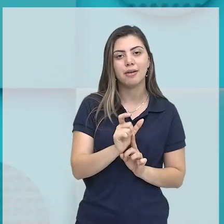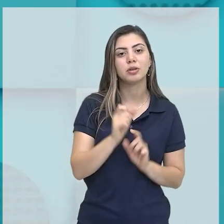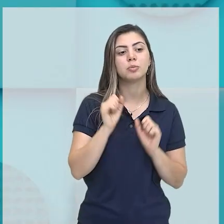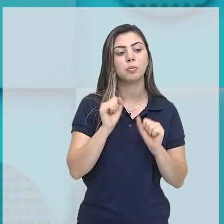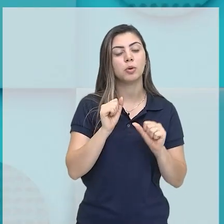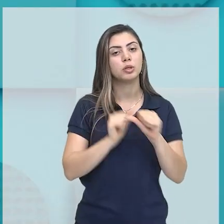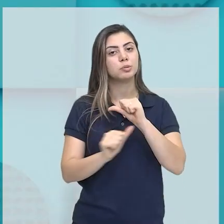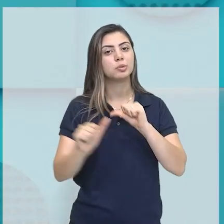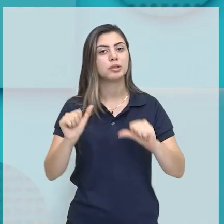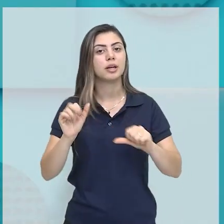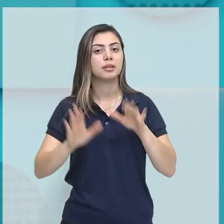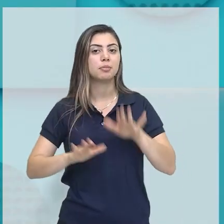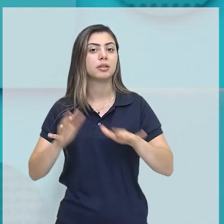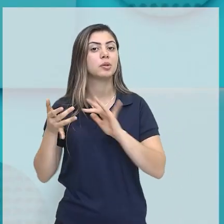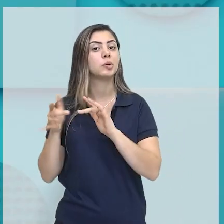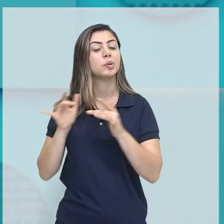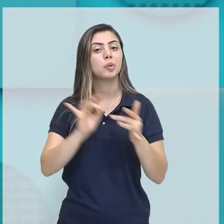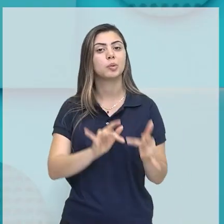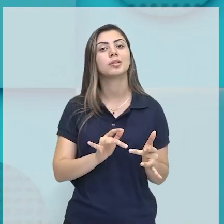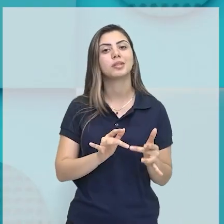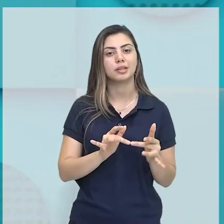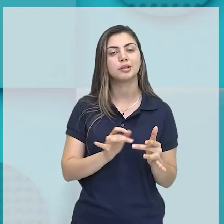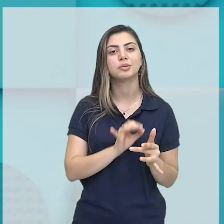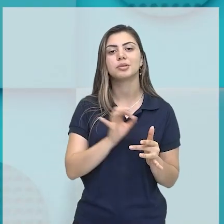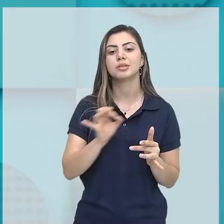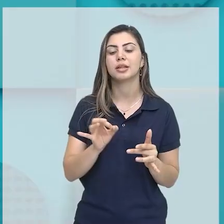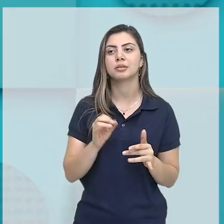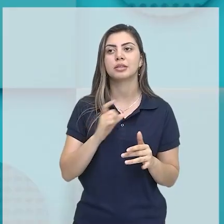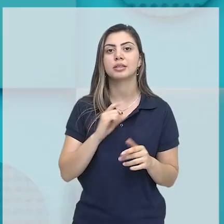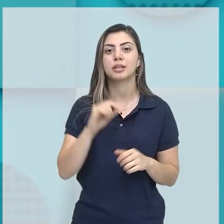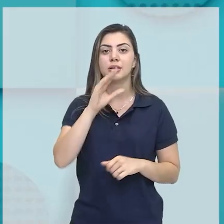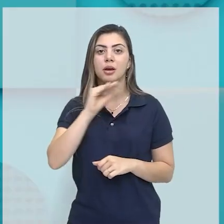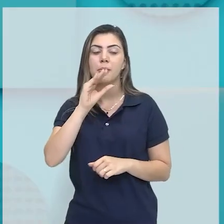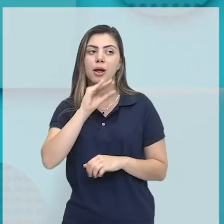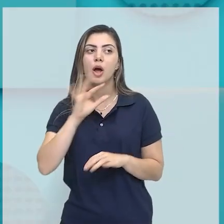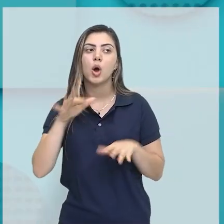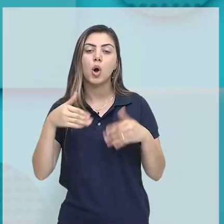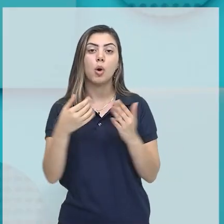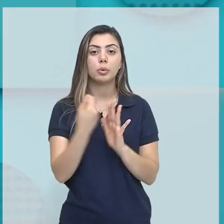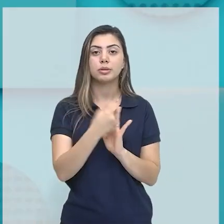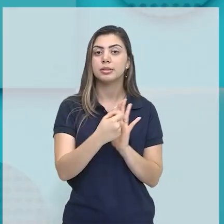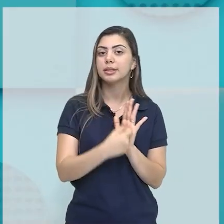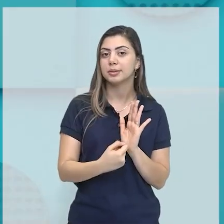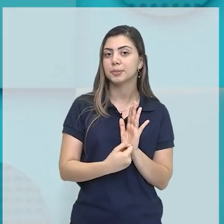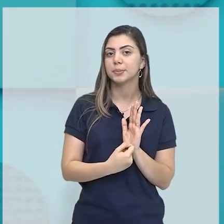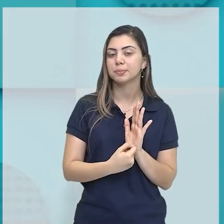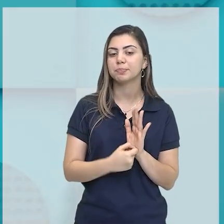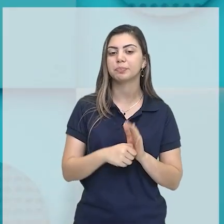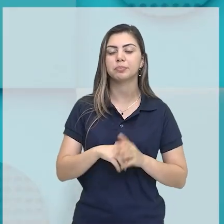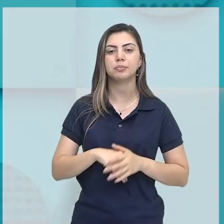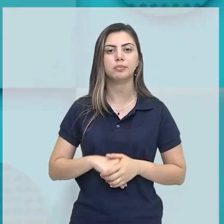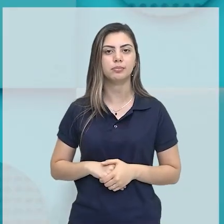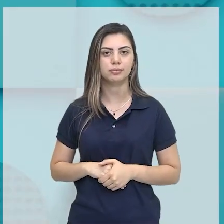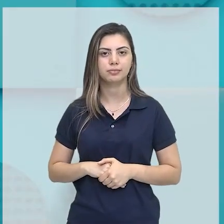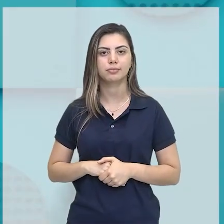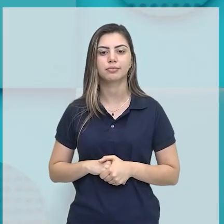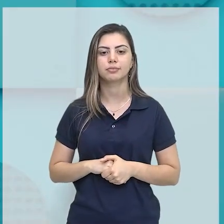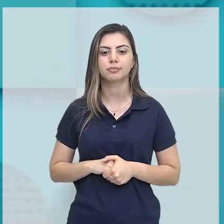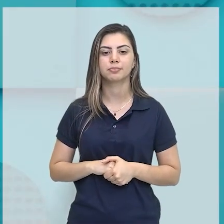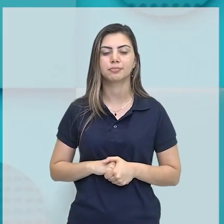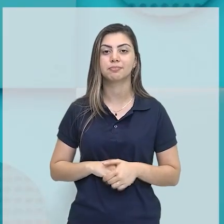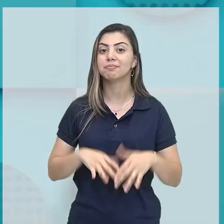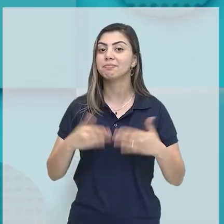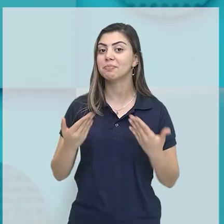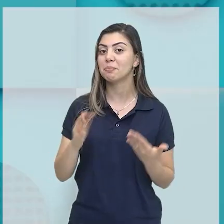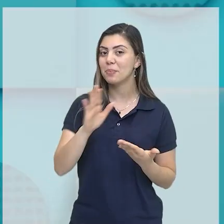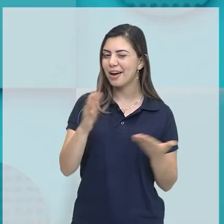mudar conforme o contexto em que elas estão sendo ditas ou quando elas estão sendo escritas, tá? Então, vamos